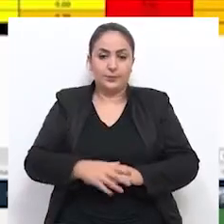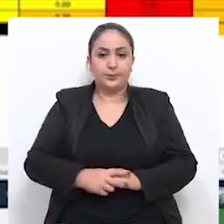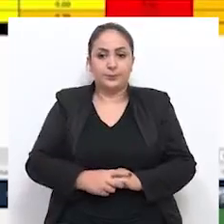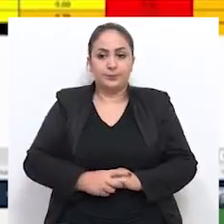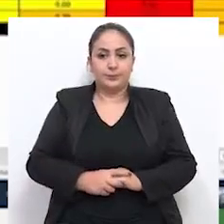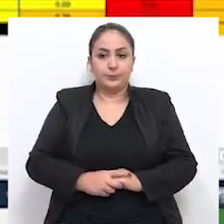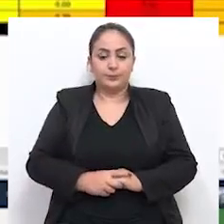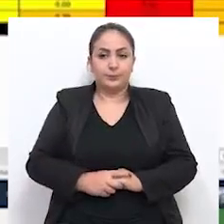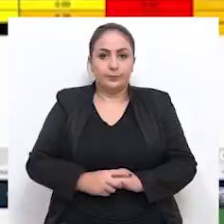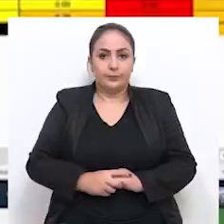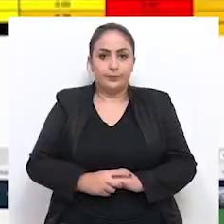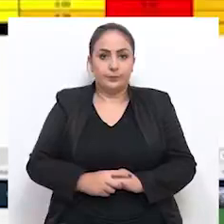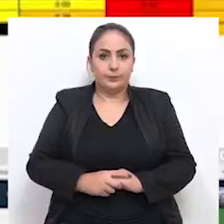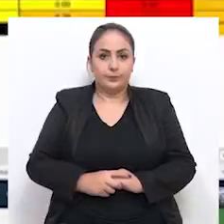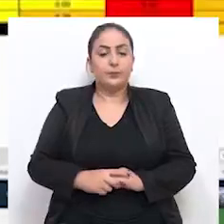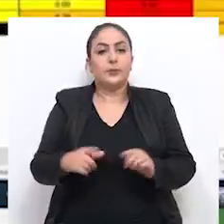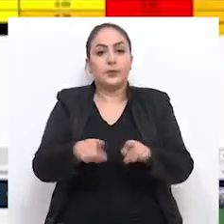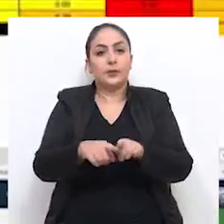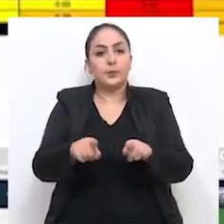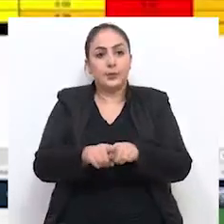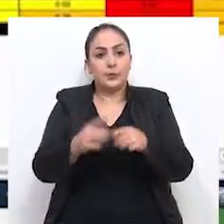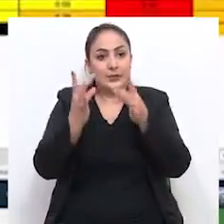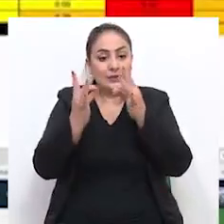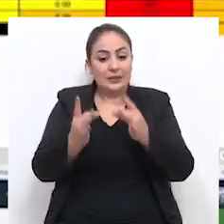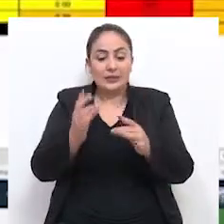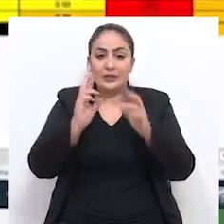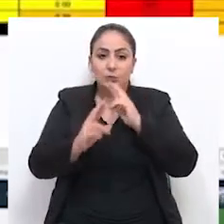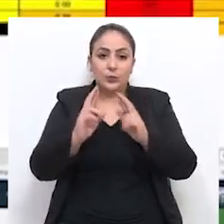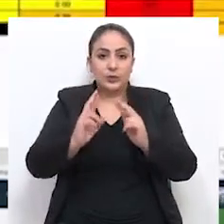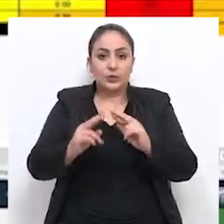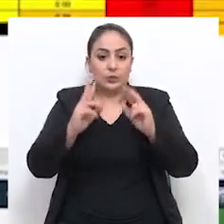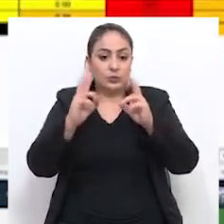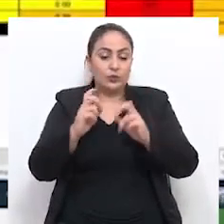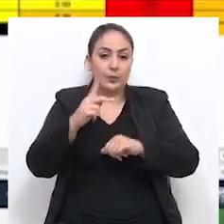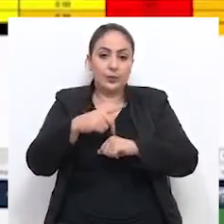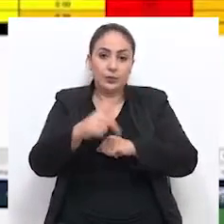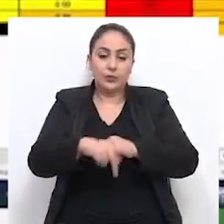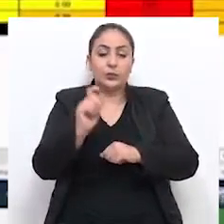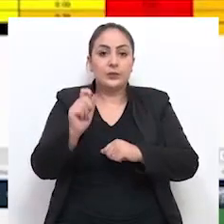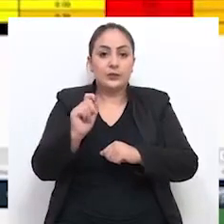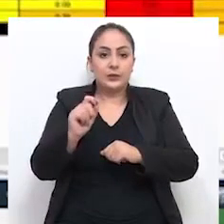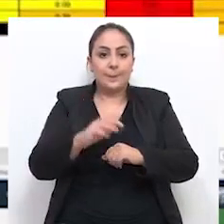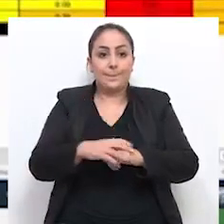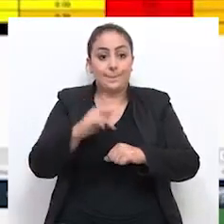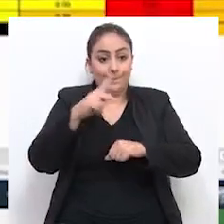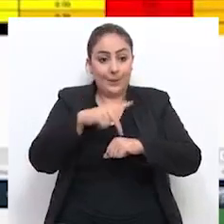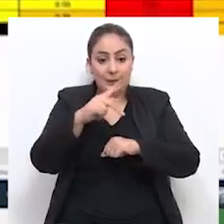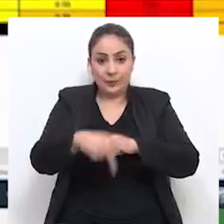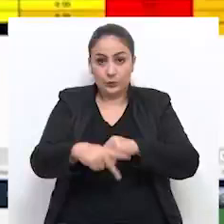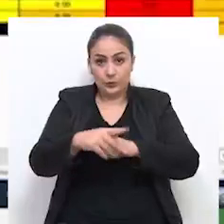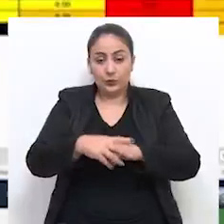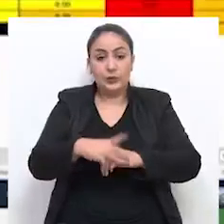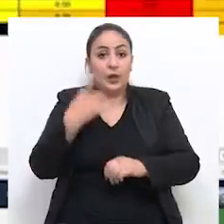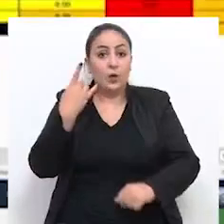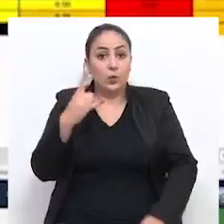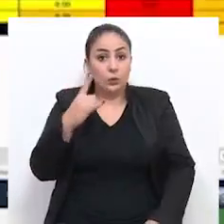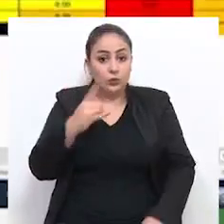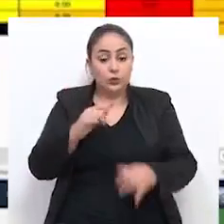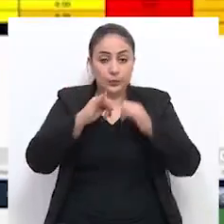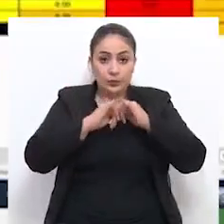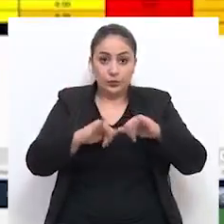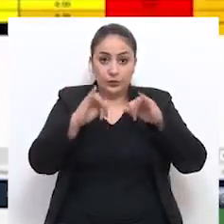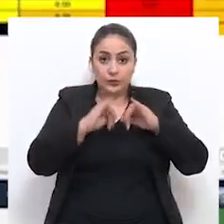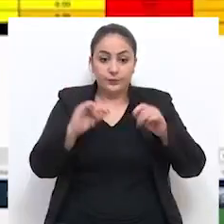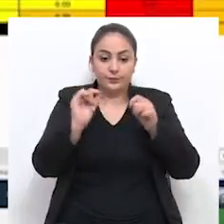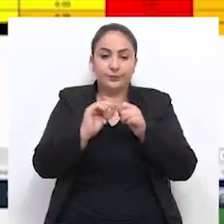E um detalhe, né, respondendo à questão de Passo Fundo, é que o Passo Fundo, na